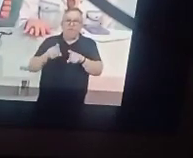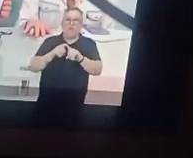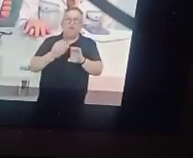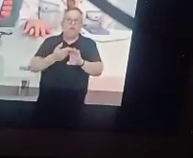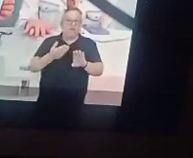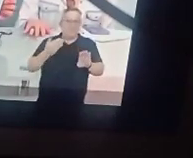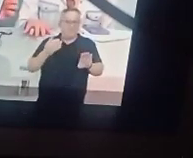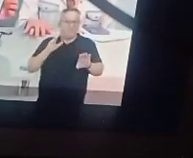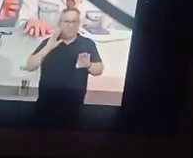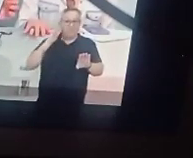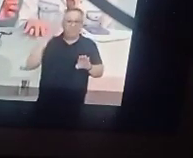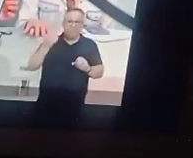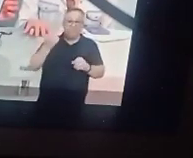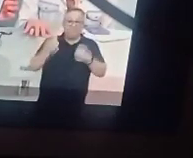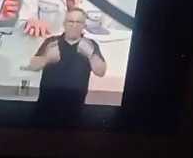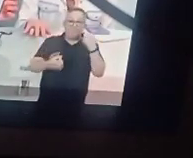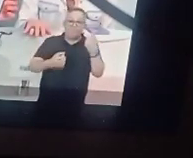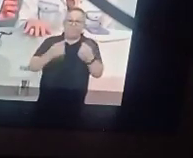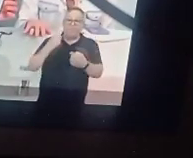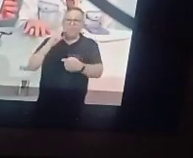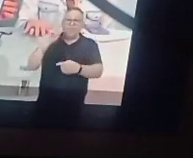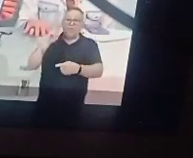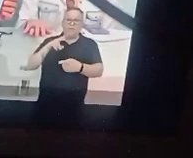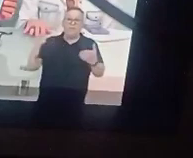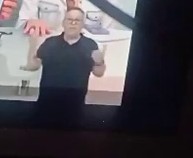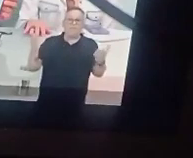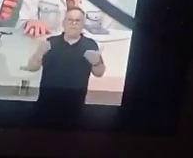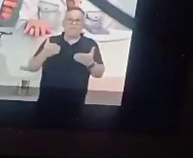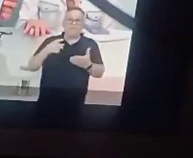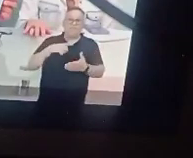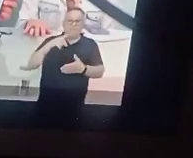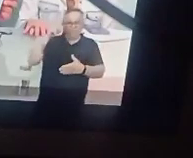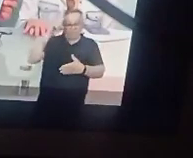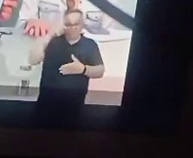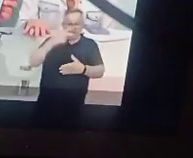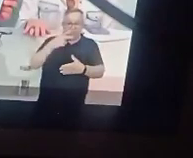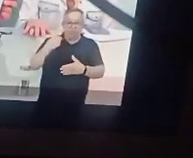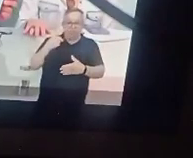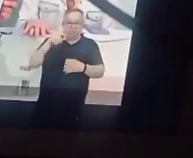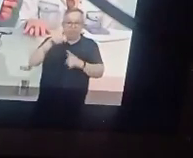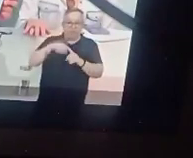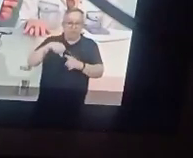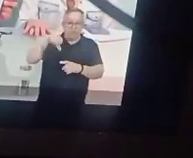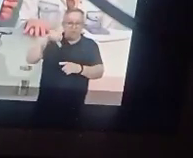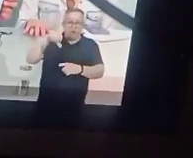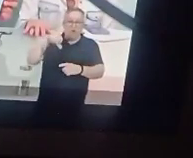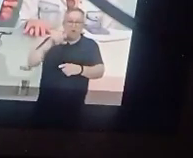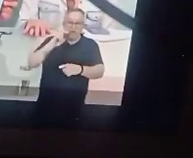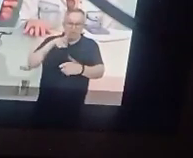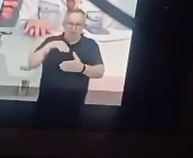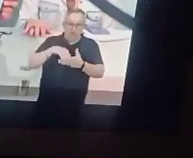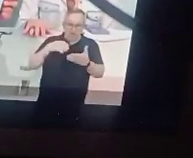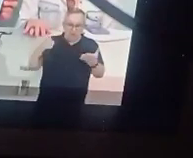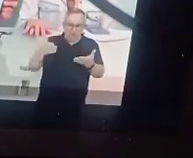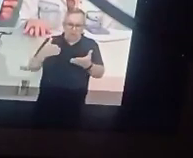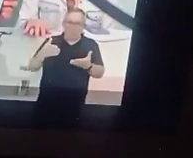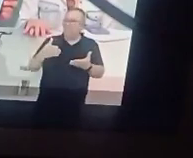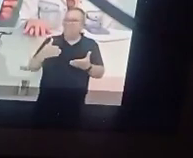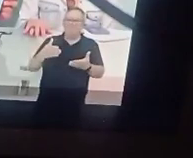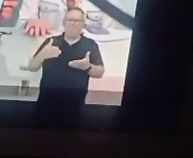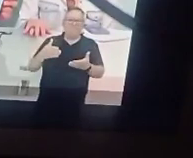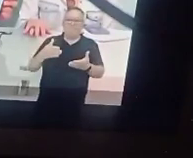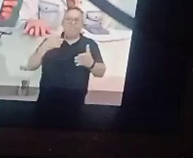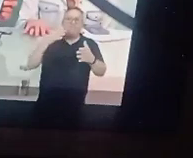ocorridos, tá? O que eu vou considerar? Hoje a gente está no dia 21/9. Eu considero até o dia de hoje? Não.